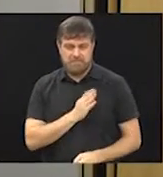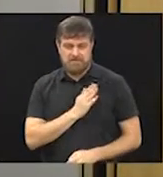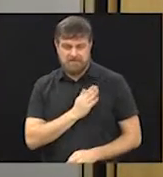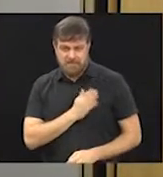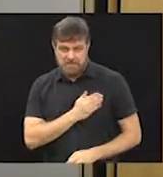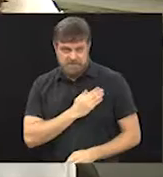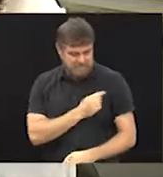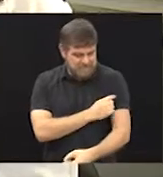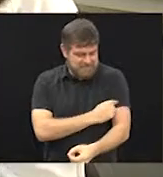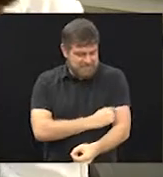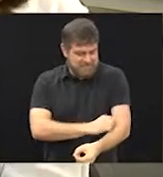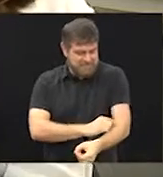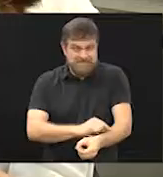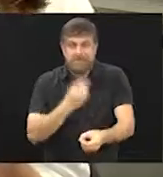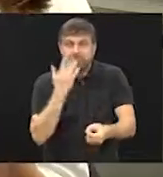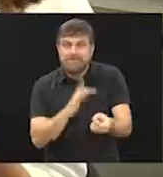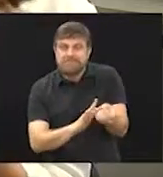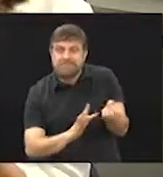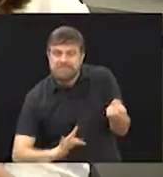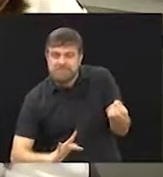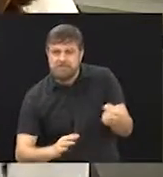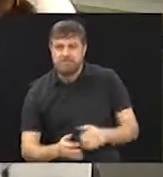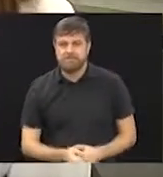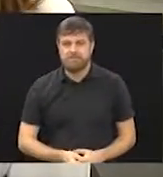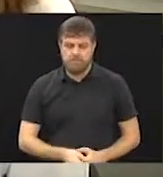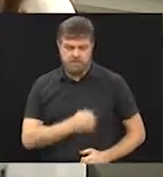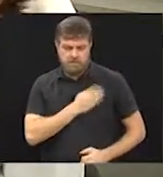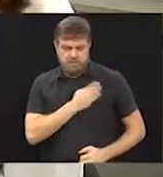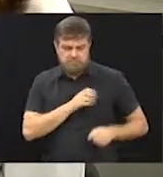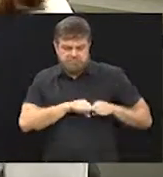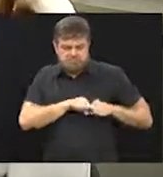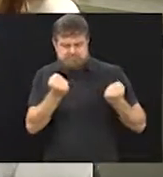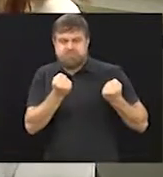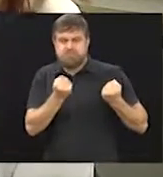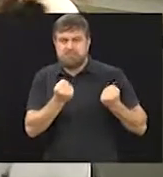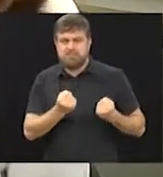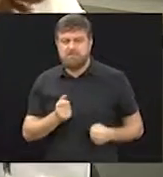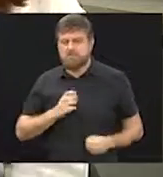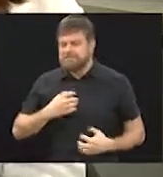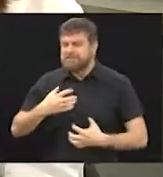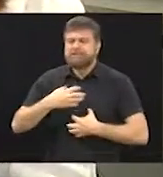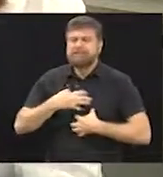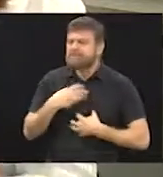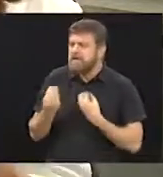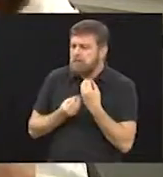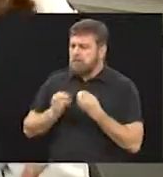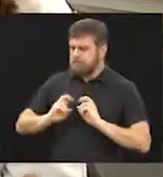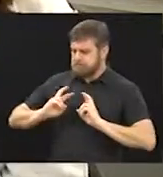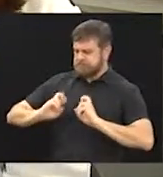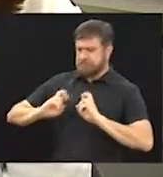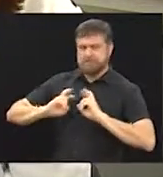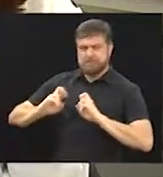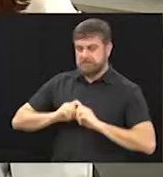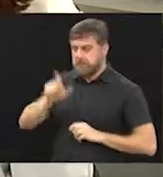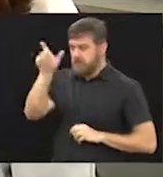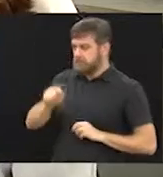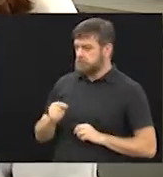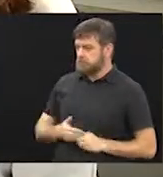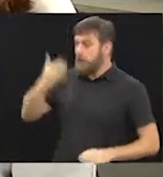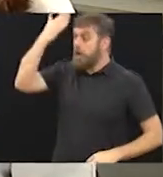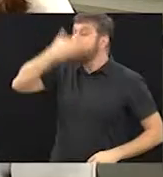vasculares periféricas. E, por exemplo, no infarto agudo do miocárdio, quais são os sintomas, o que mostra que a